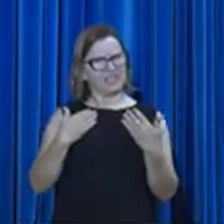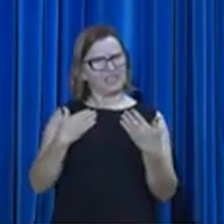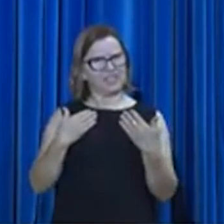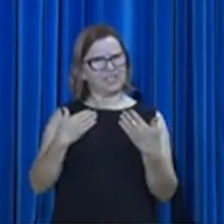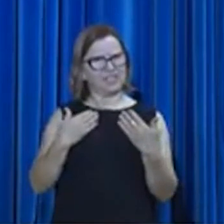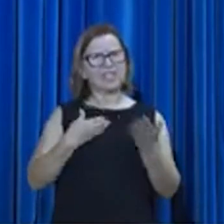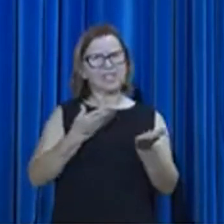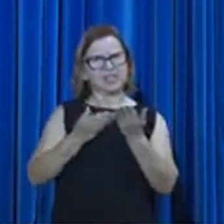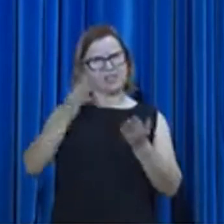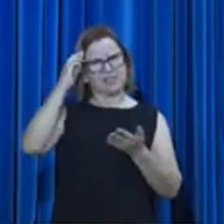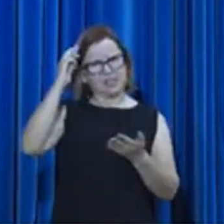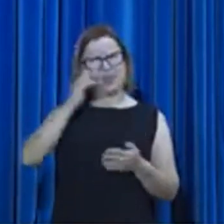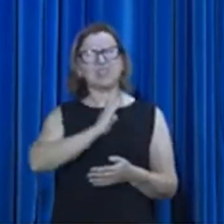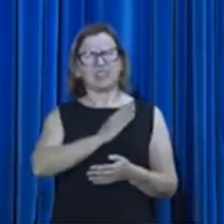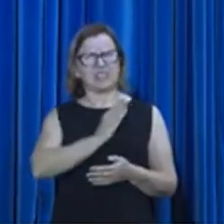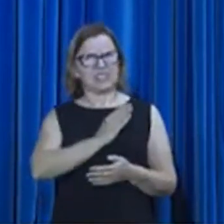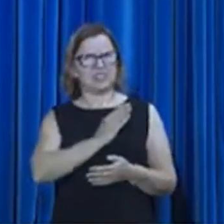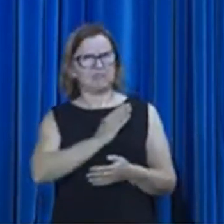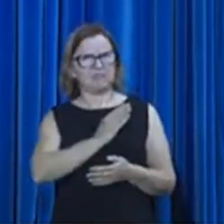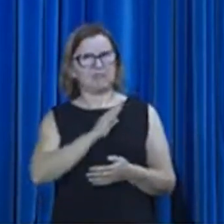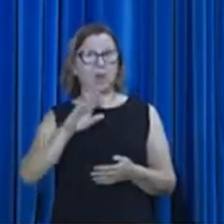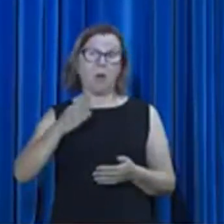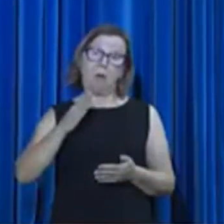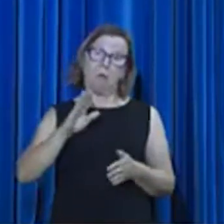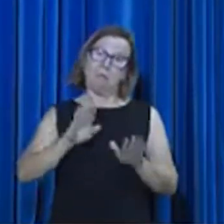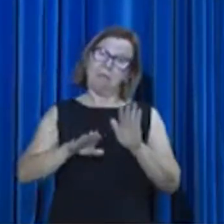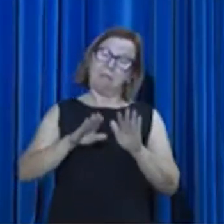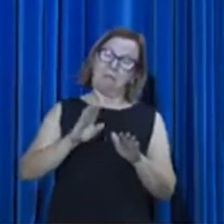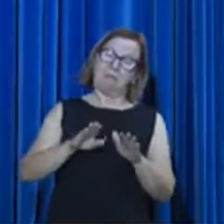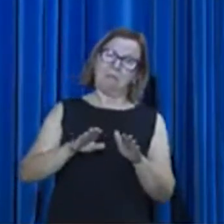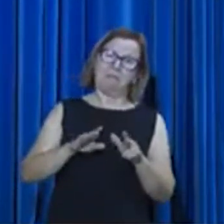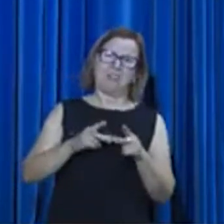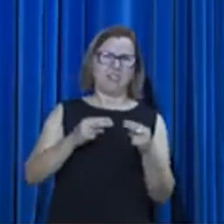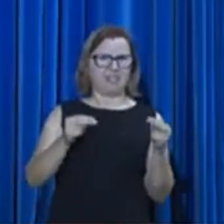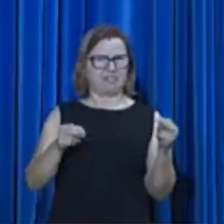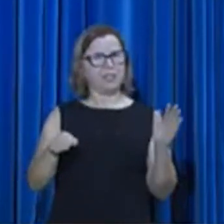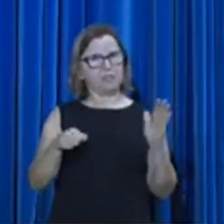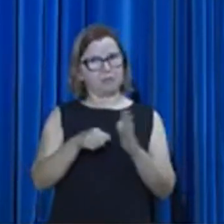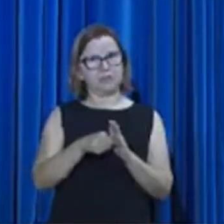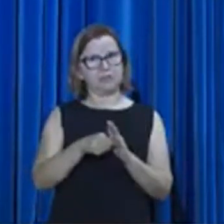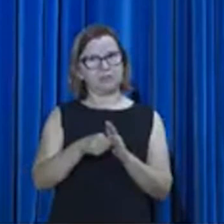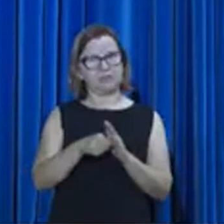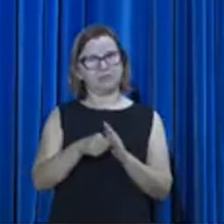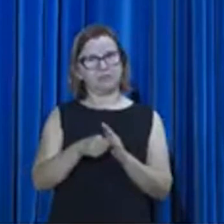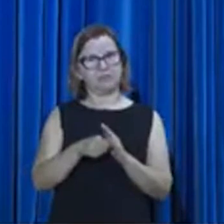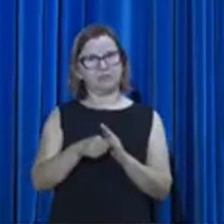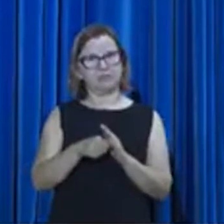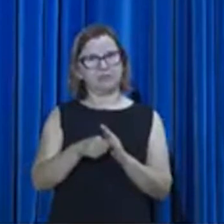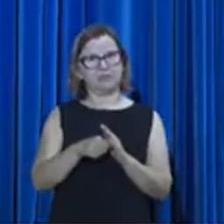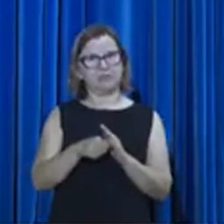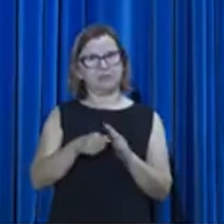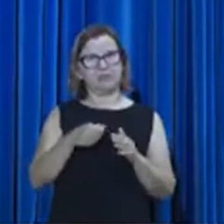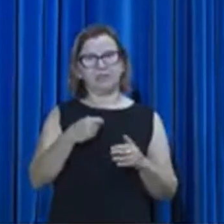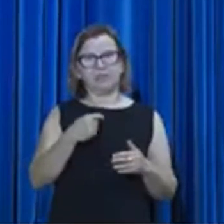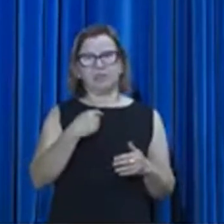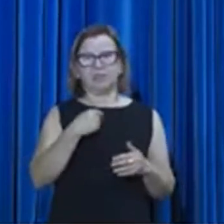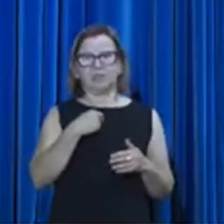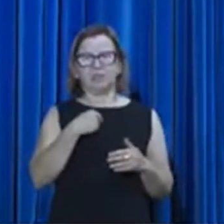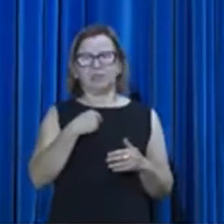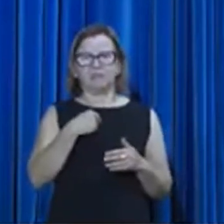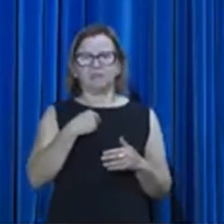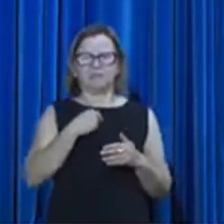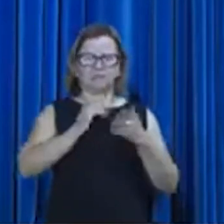de coração, ou às vezes alguma coisa tem impedido que eu me despoje de